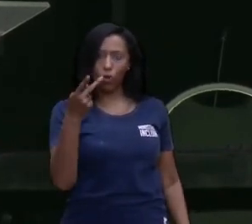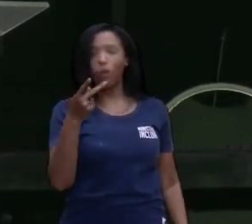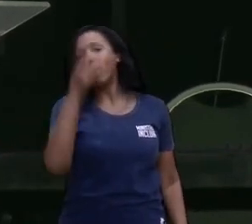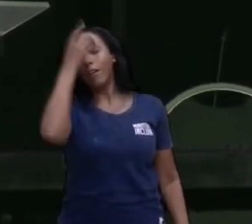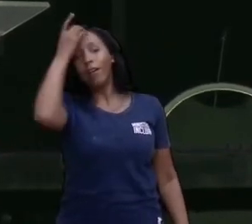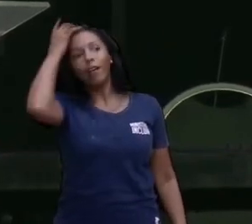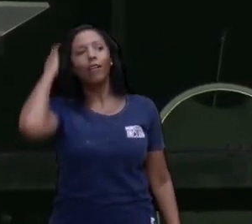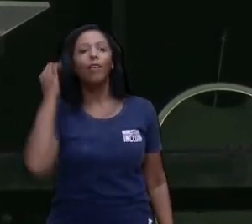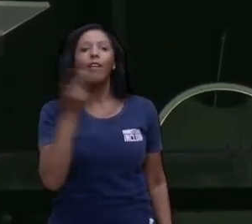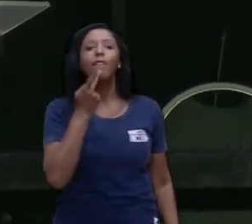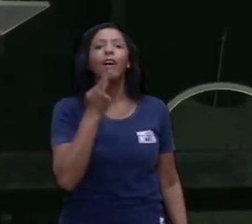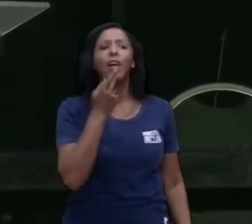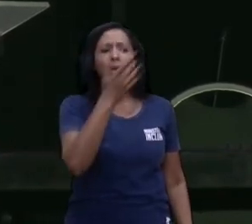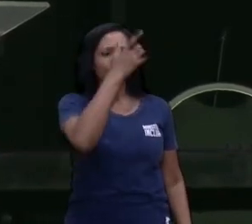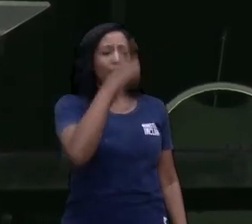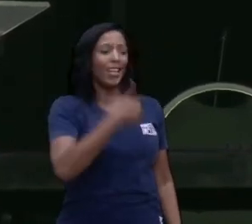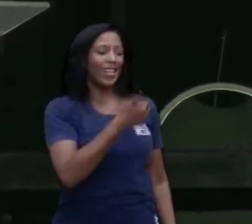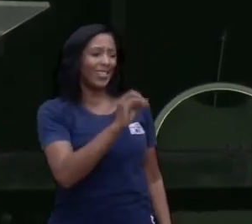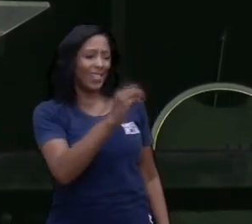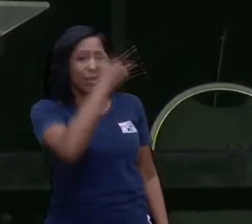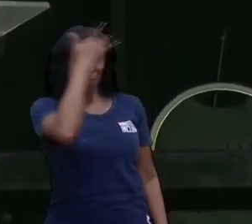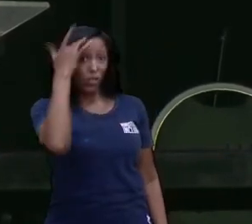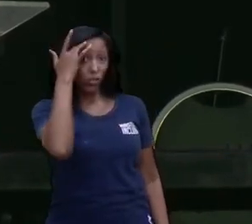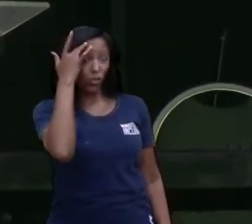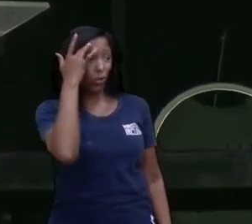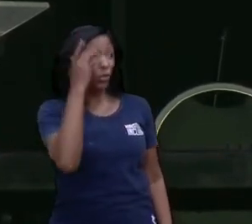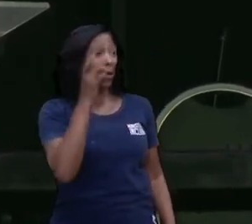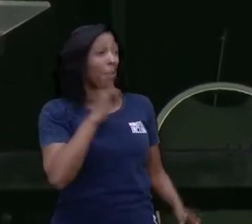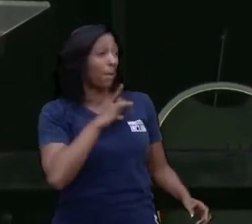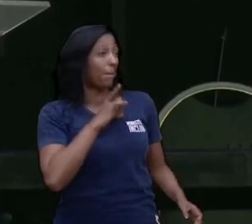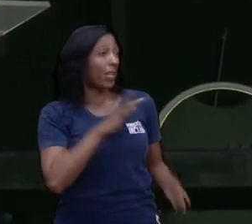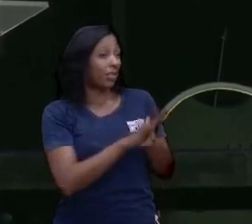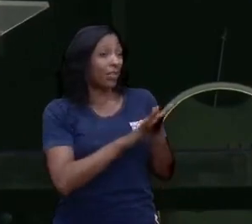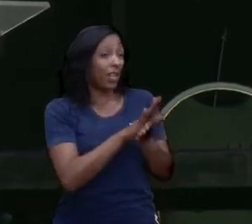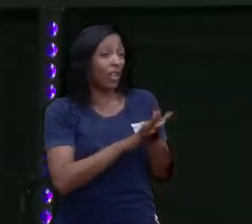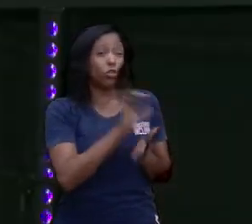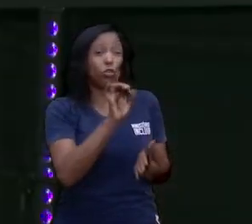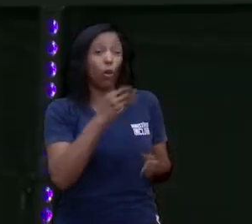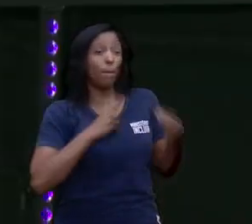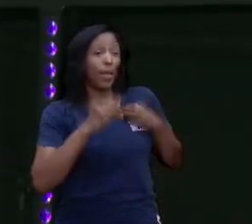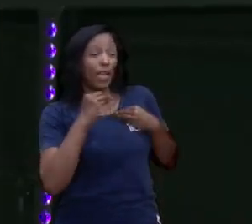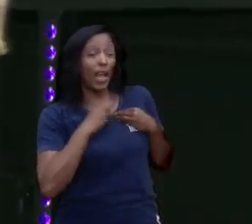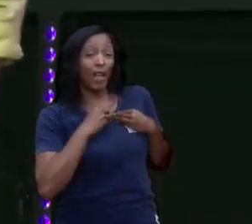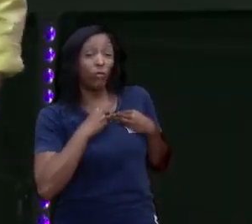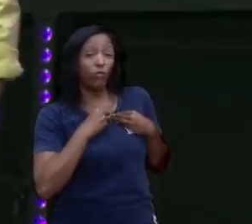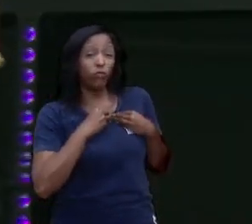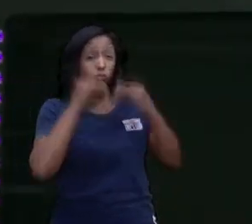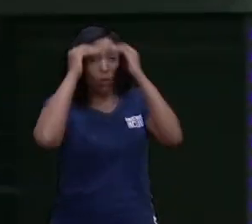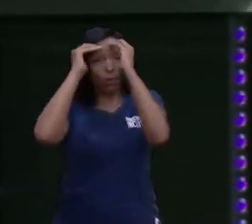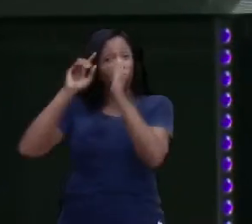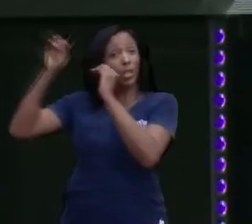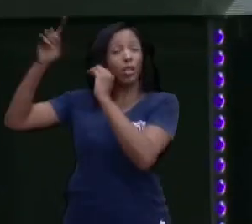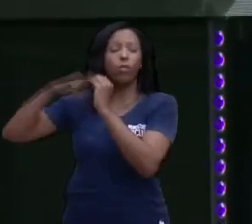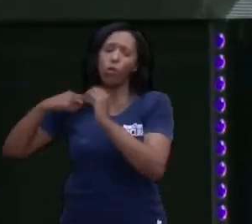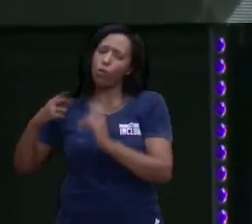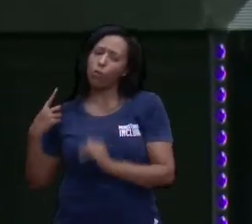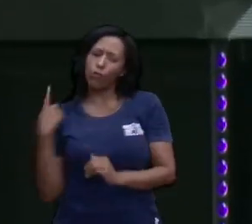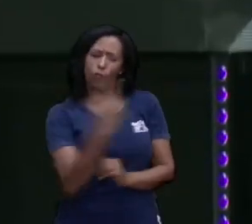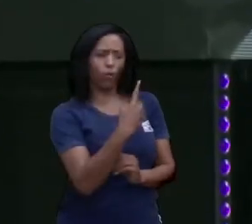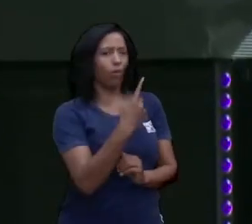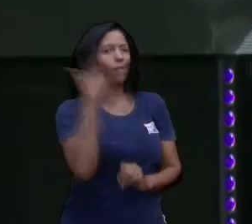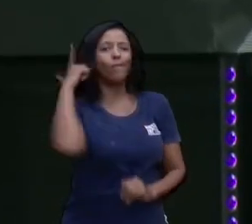nada temam senão pecado e que nada desejam se não a Deus e eu abalarei o mundo o Jorge disse olha se tiver